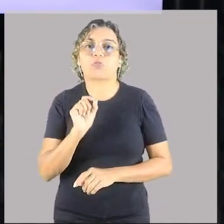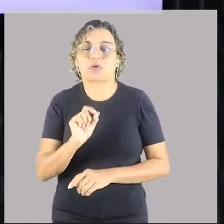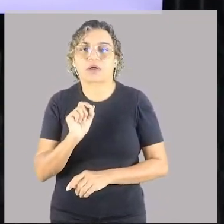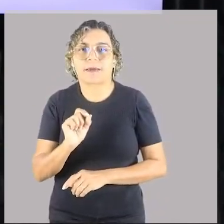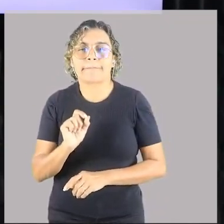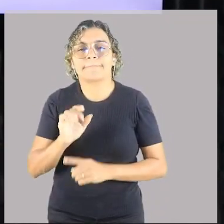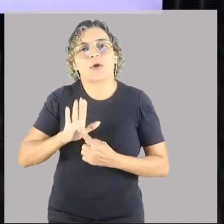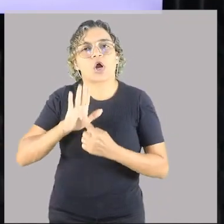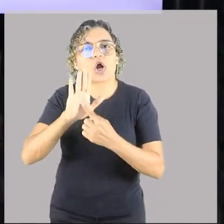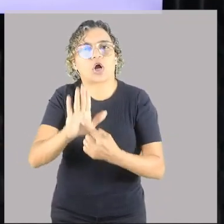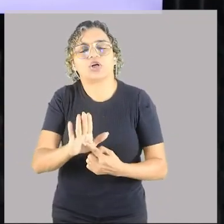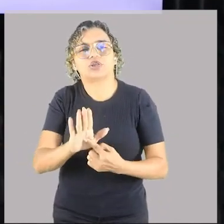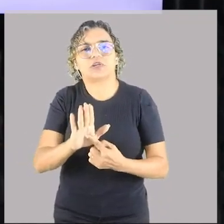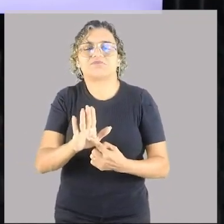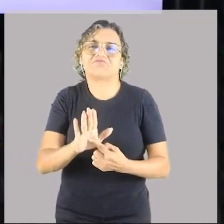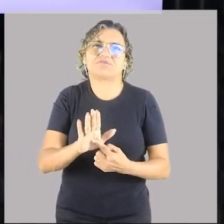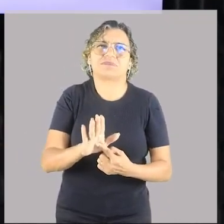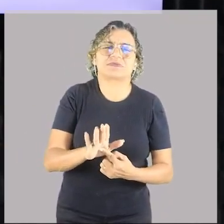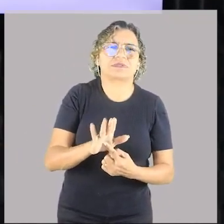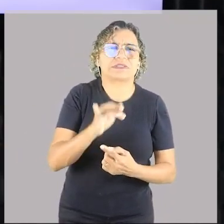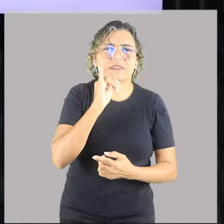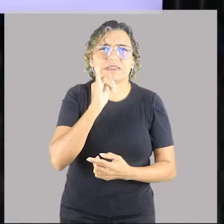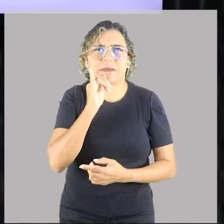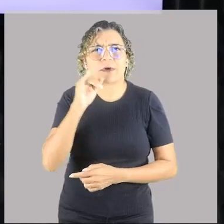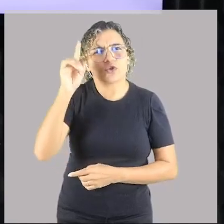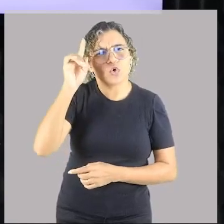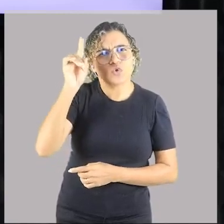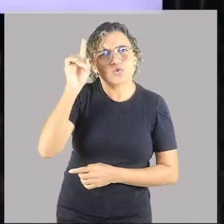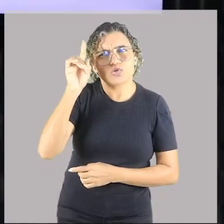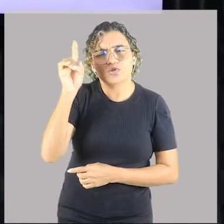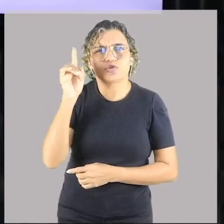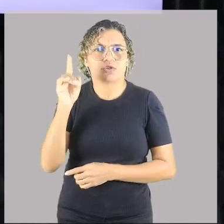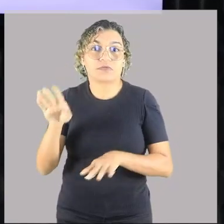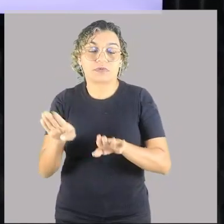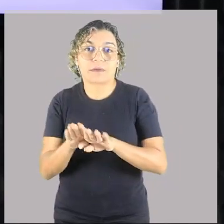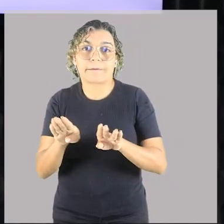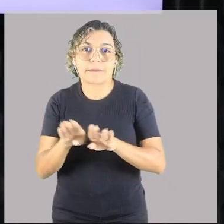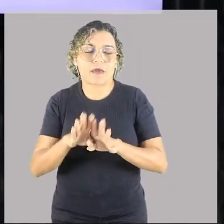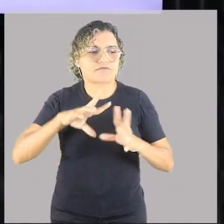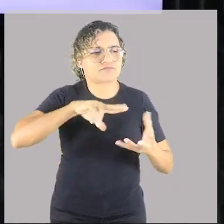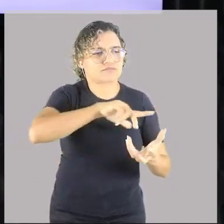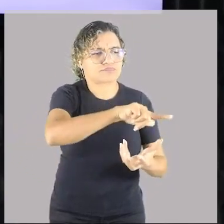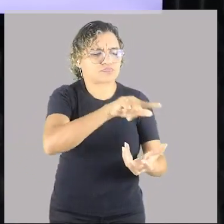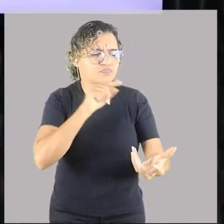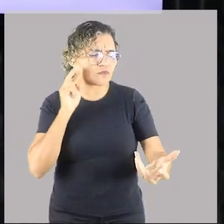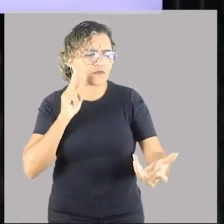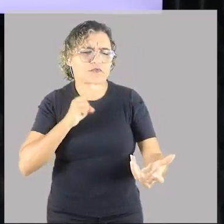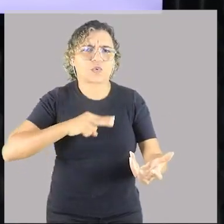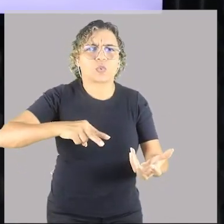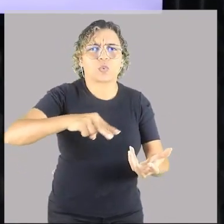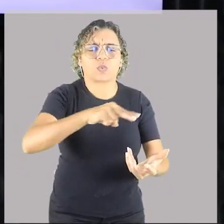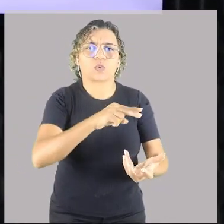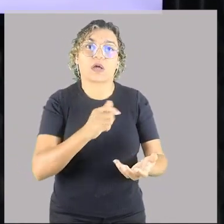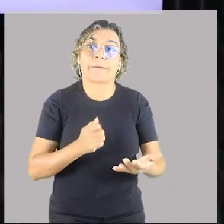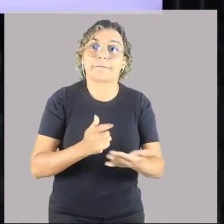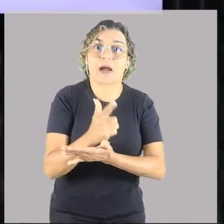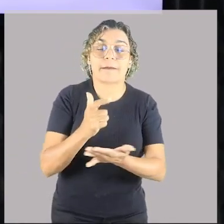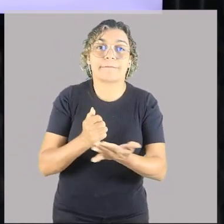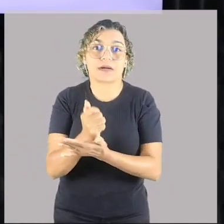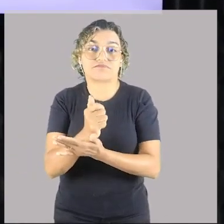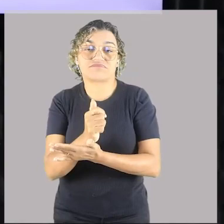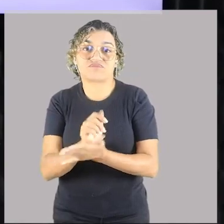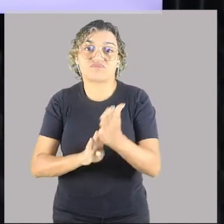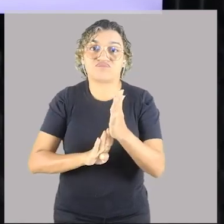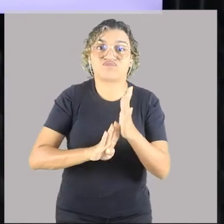ela acaba nos levando a cada dia mais, e até mesmo o cenário de globalização, para que haja um consumo